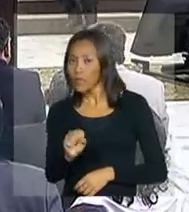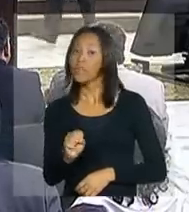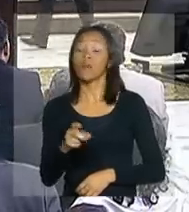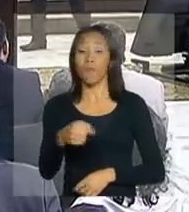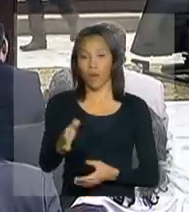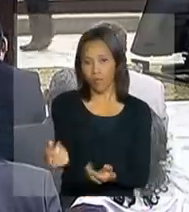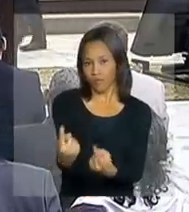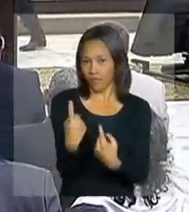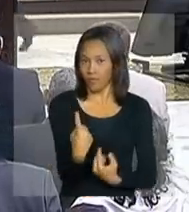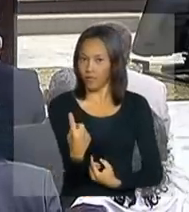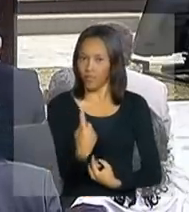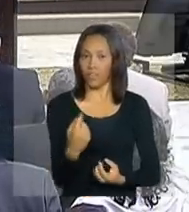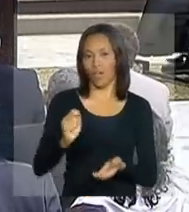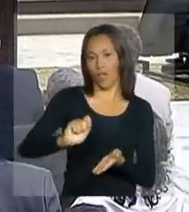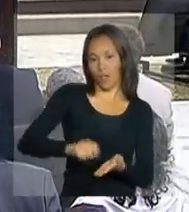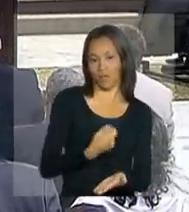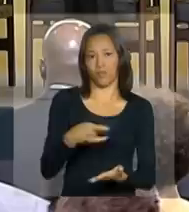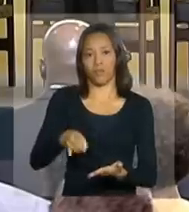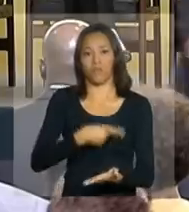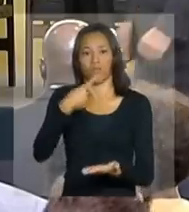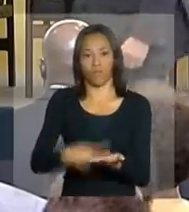assinatura do referido